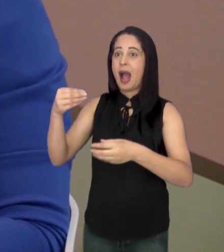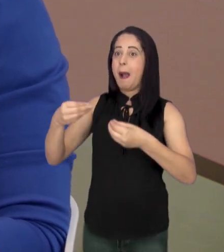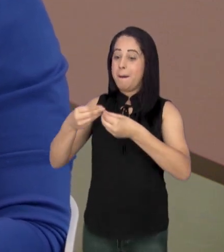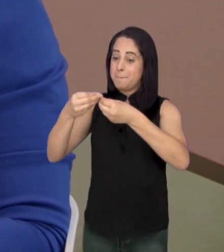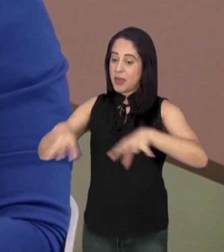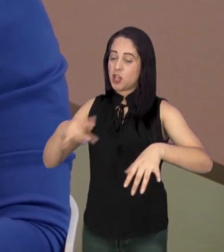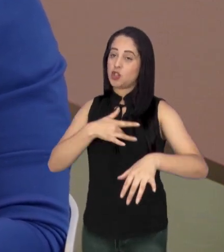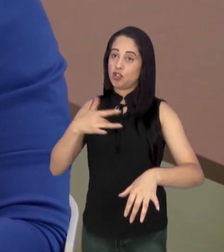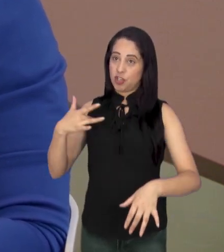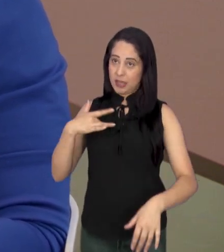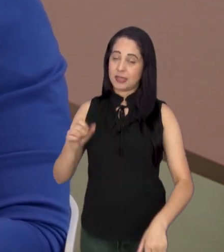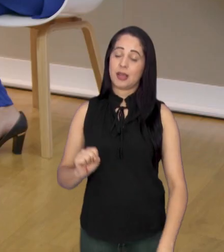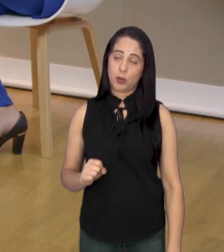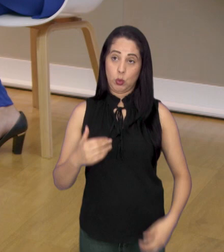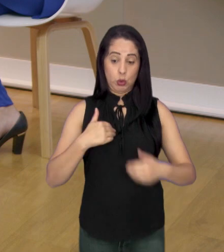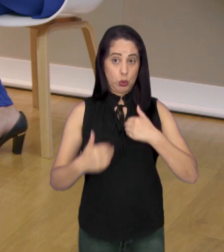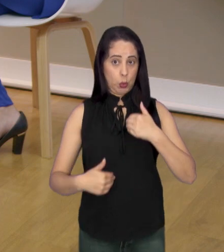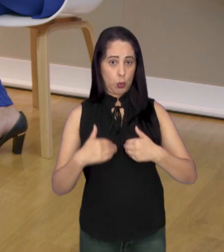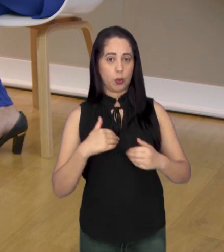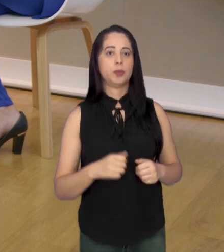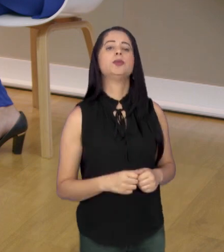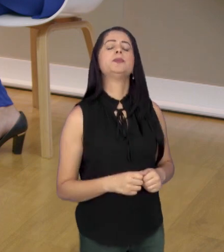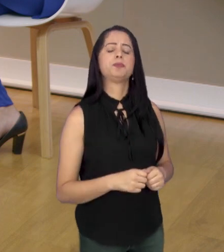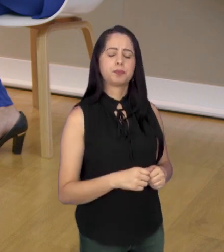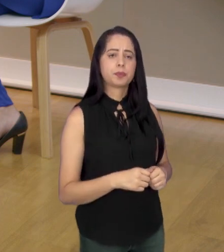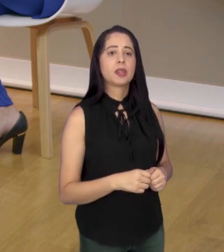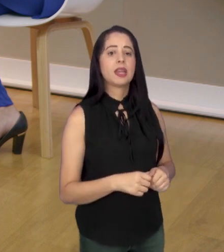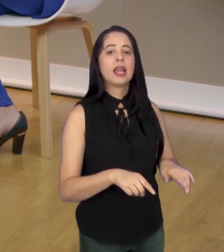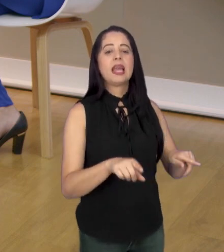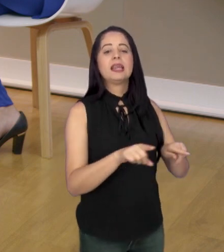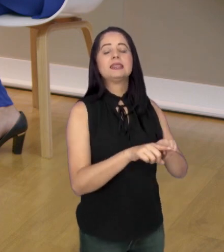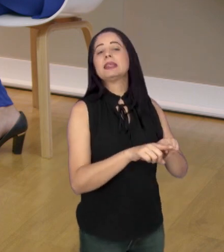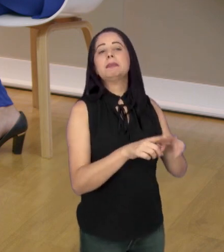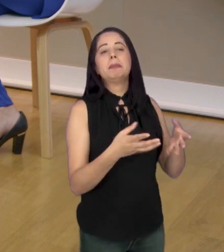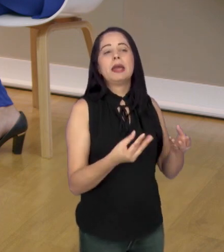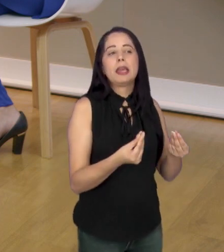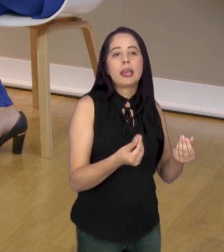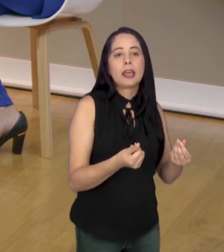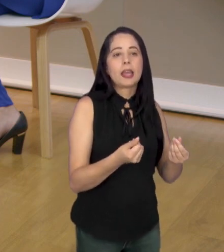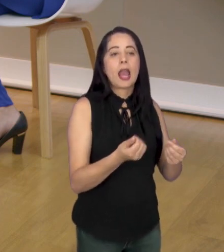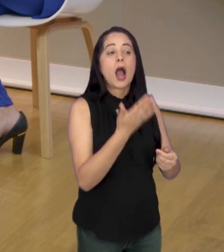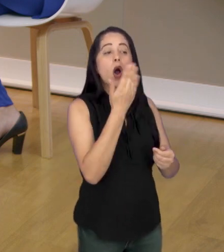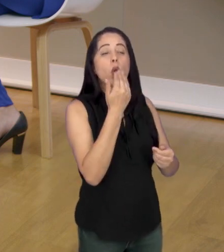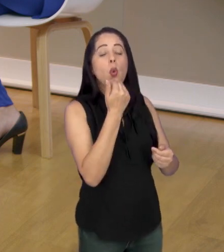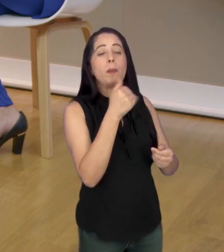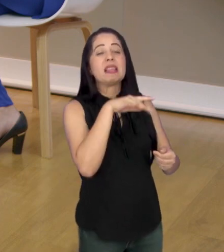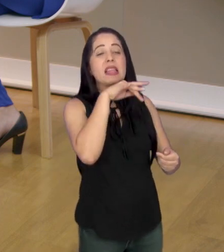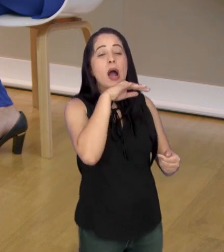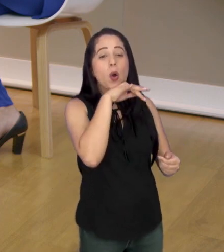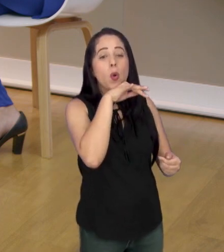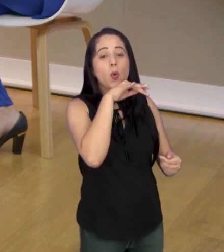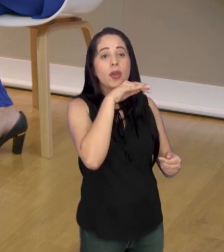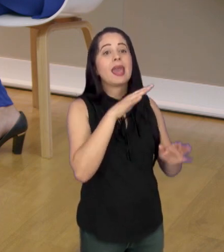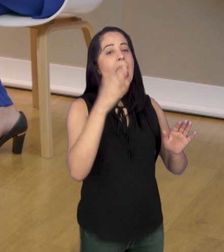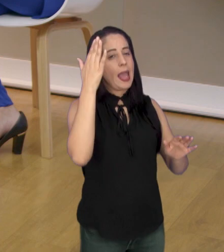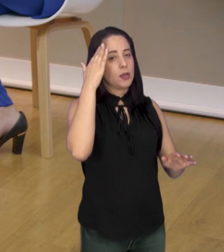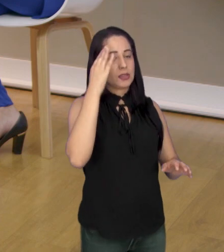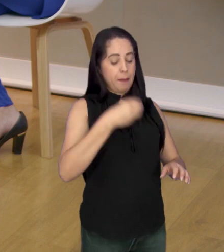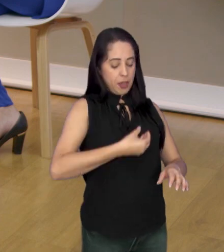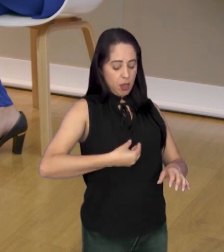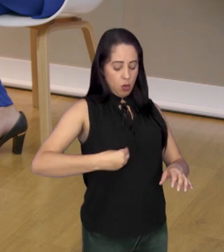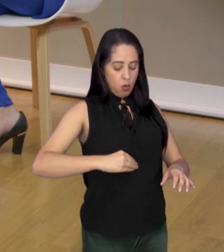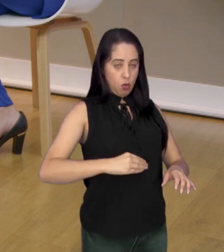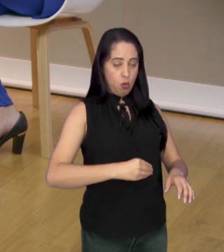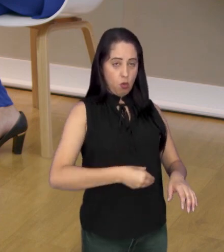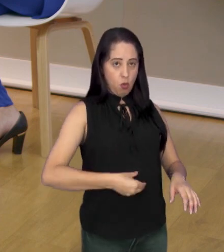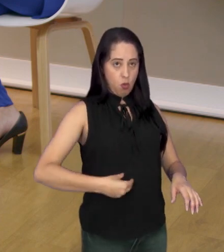vão desequilibrar. Aquele processo, né? Exatamente. Tá certo. E além dos alimentos inflamatórios, nós também sabemos que o intestino,